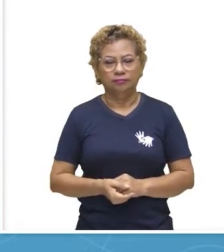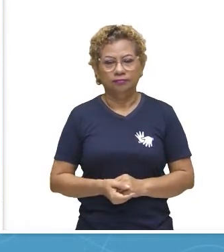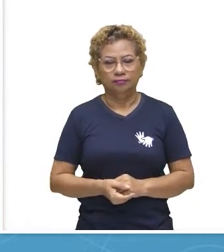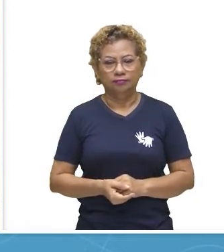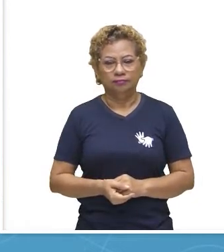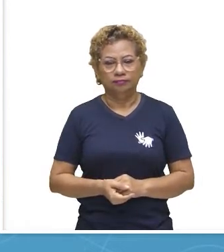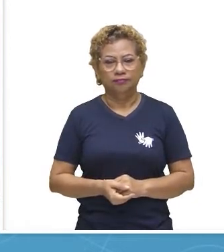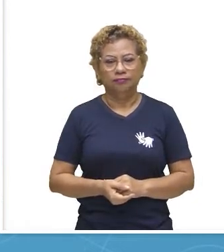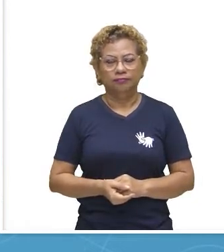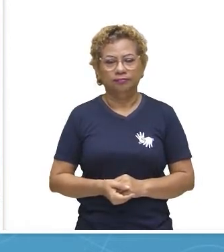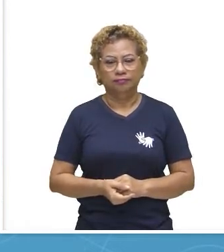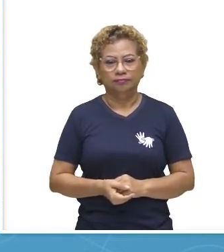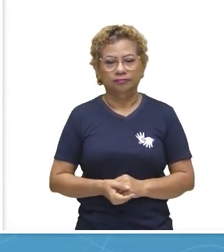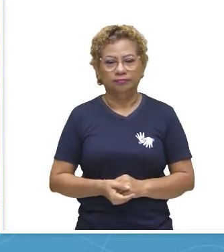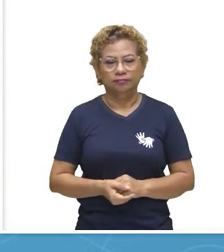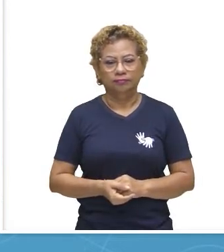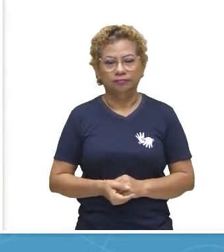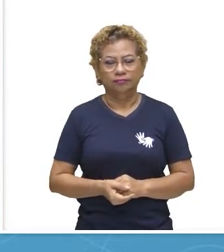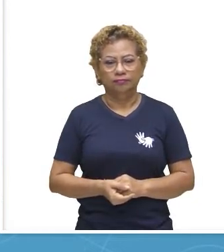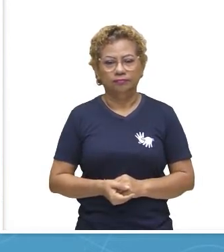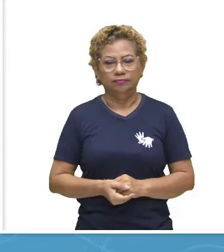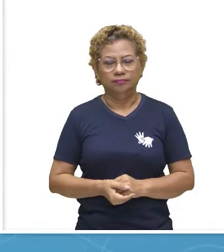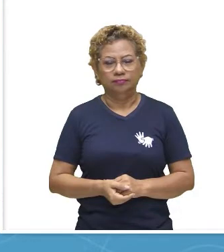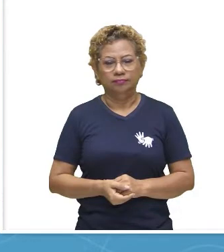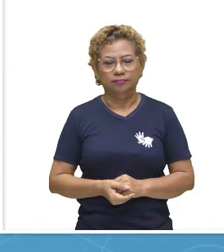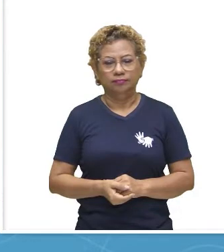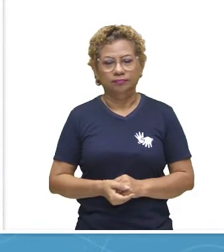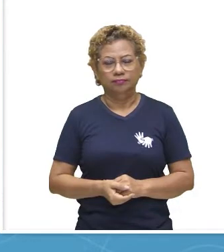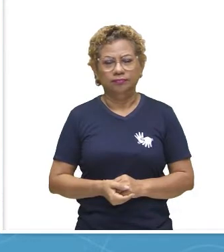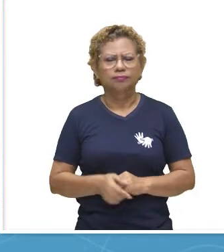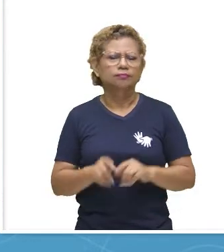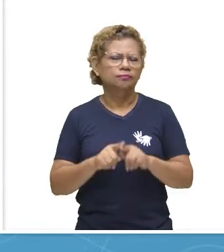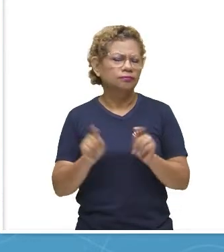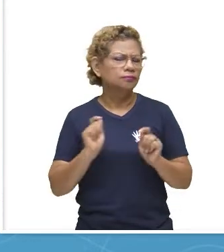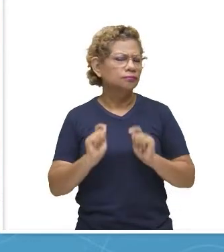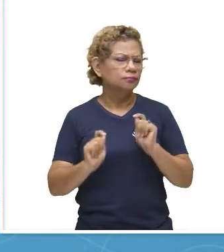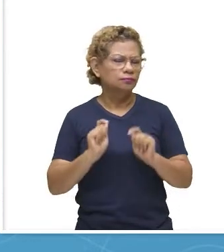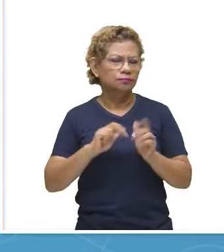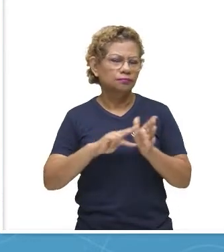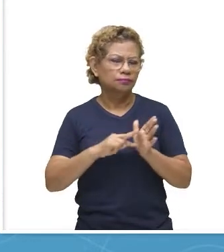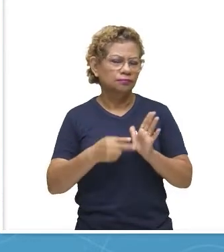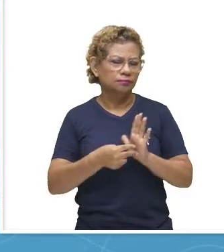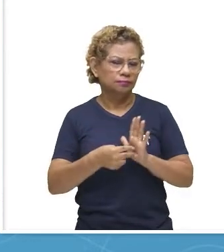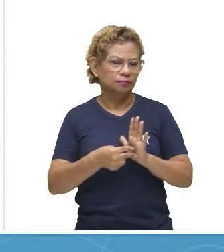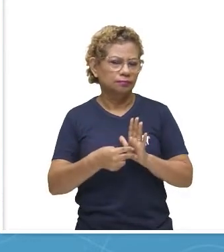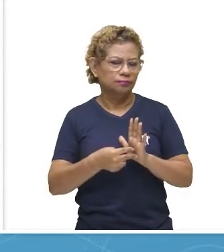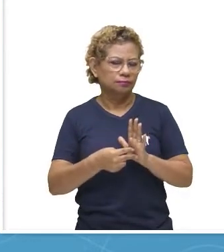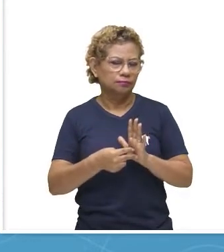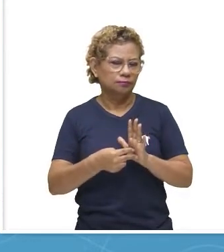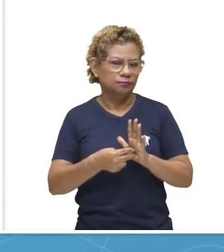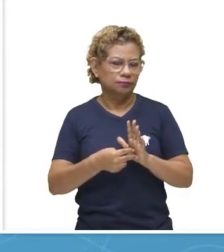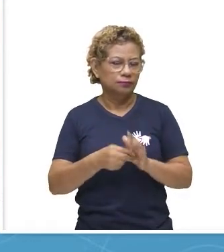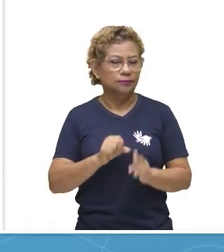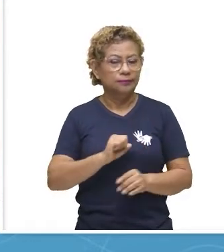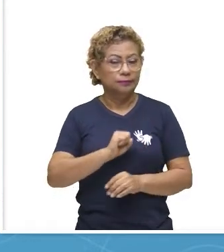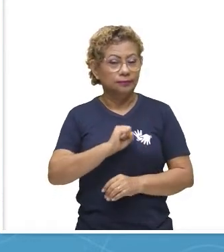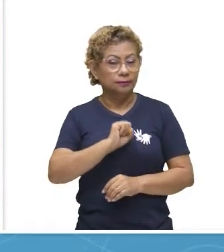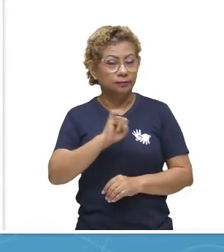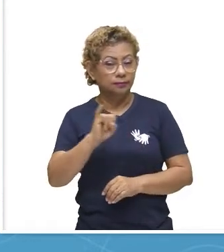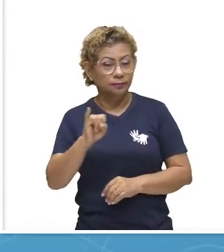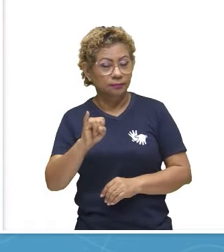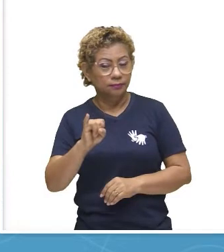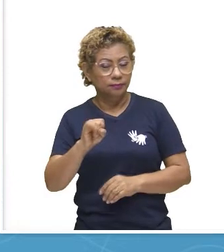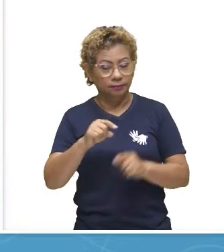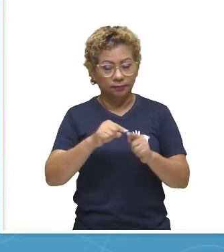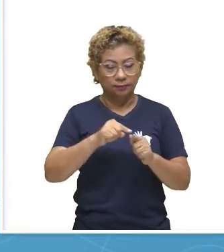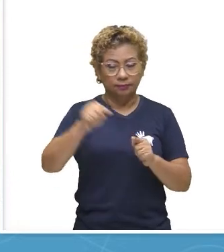180 graus, né? Então, o que significa isso? Significa que se esse